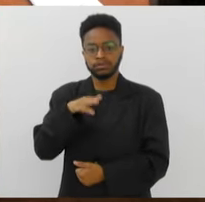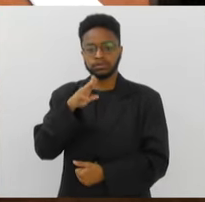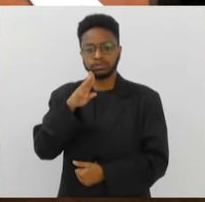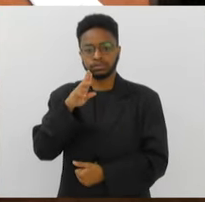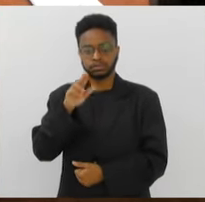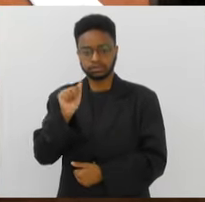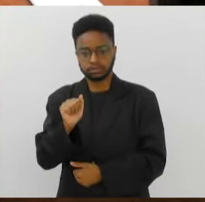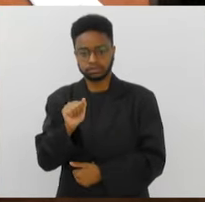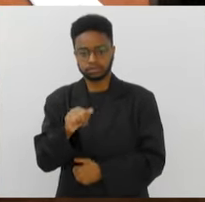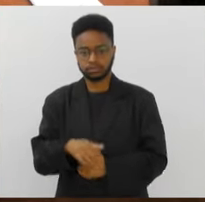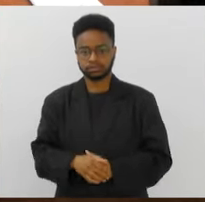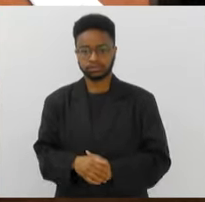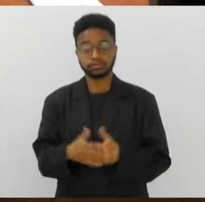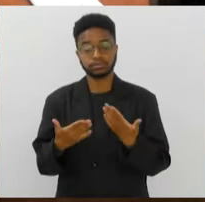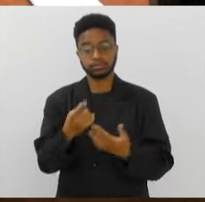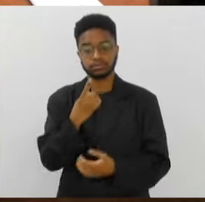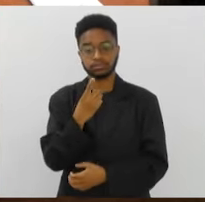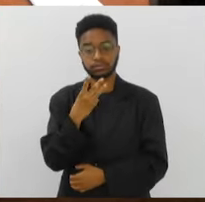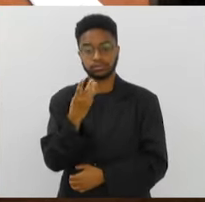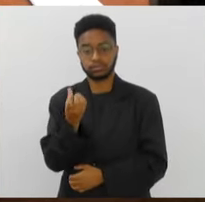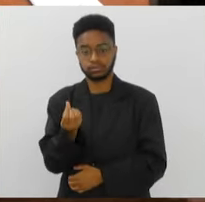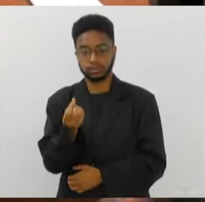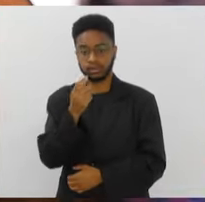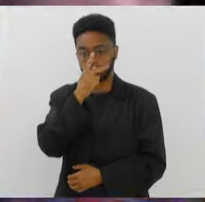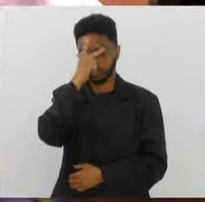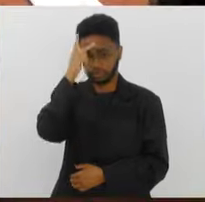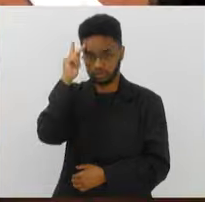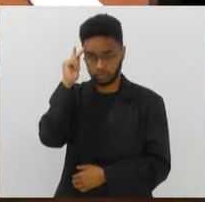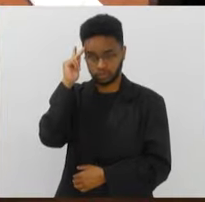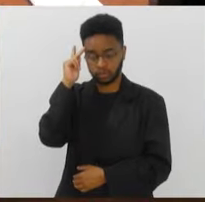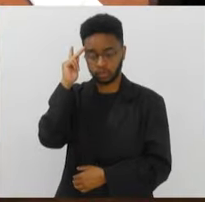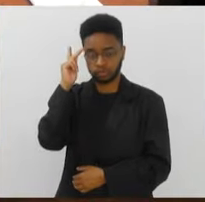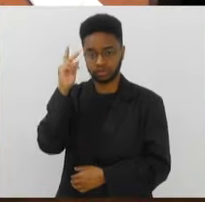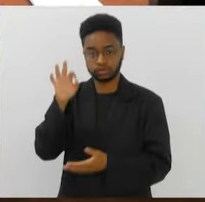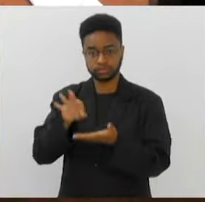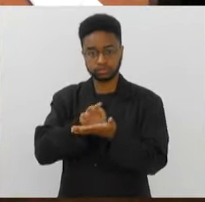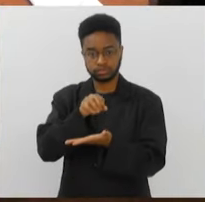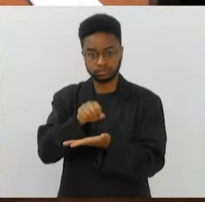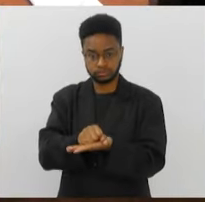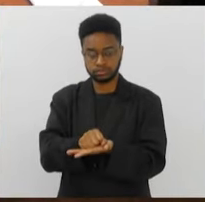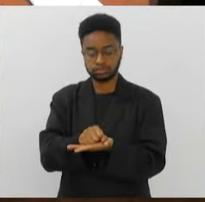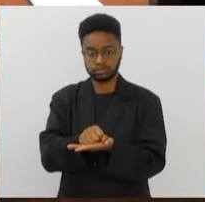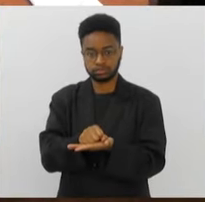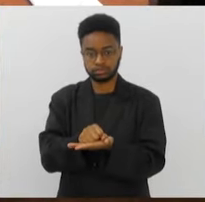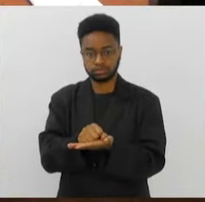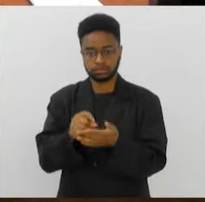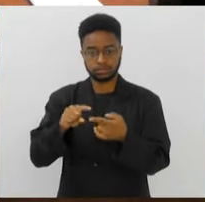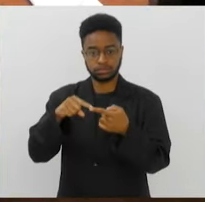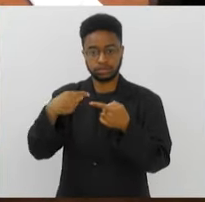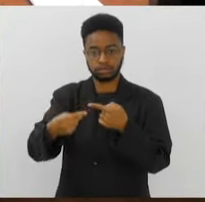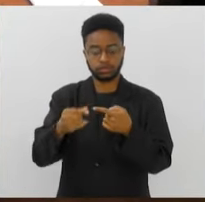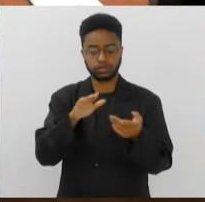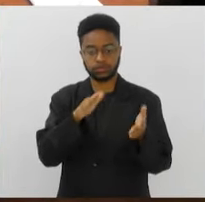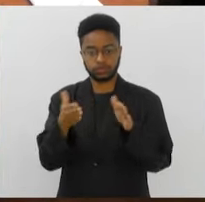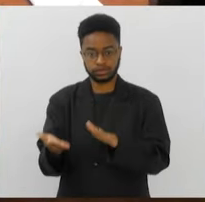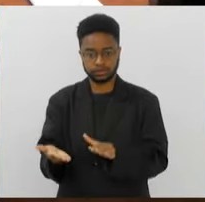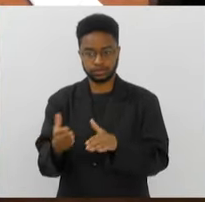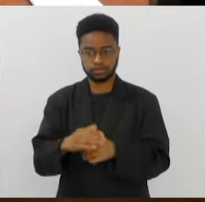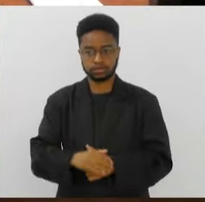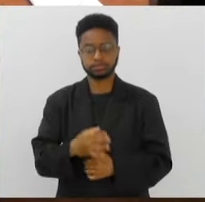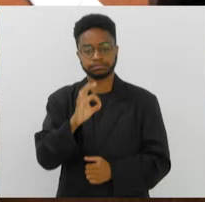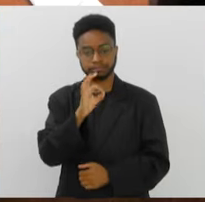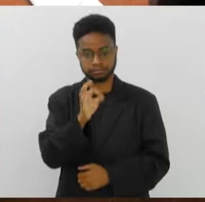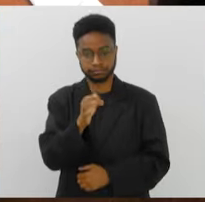pior, 136 pessoas foram cadastradas após o falecimento. É isso